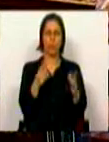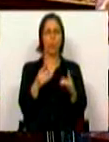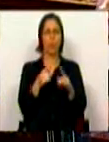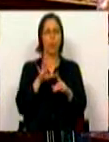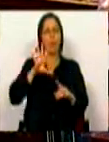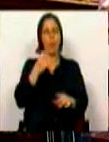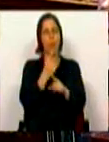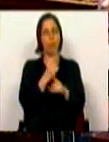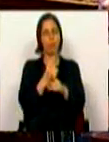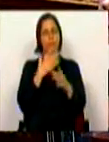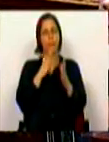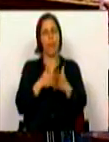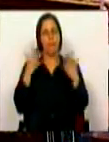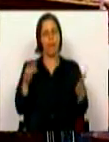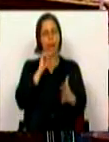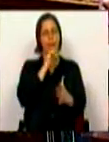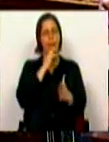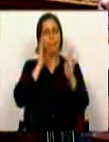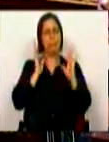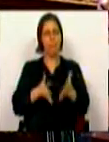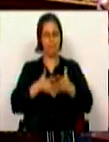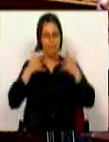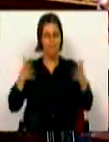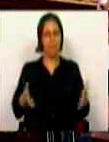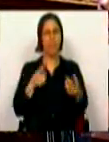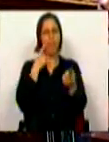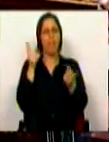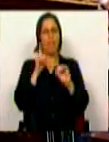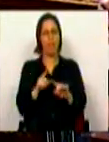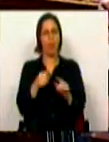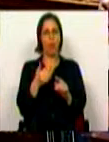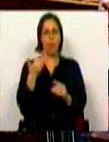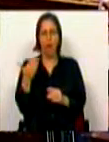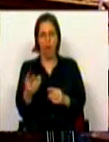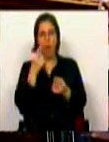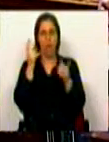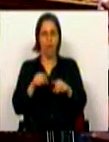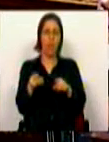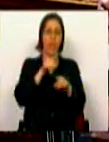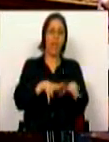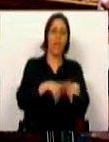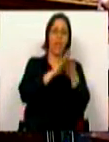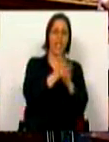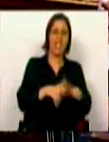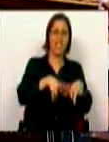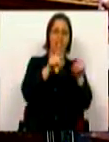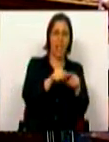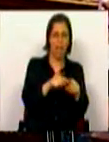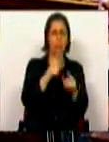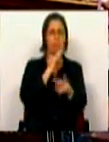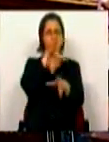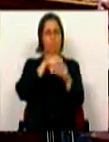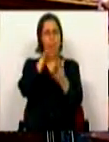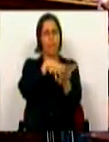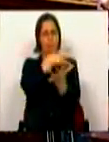tem também de aumentar a capacidade de reutilização e de reciclagem, num plano